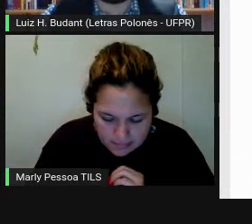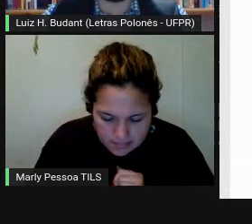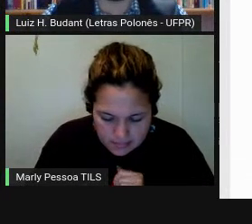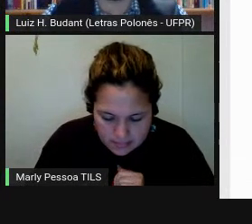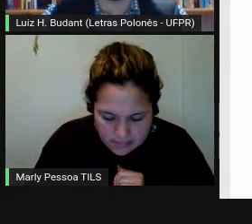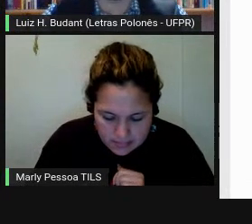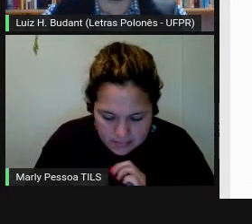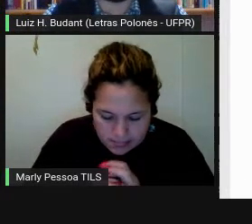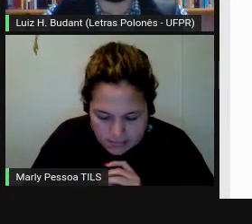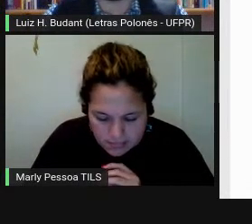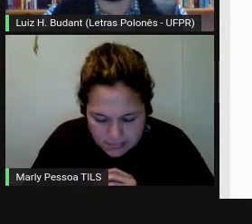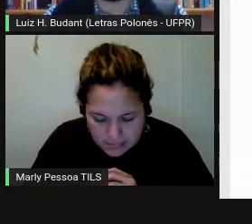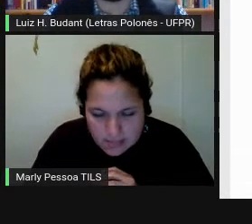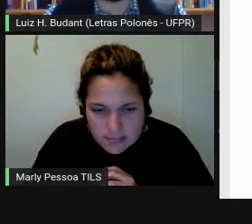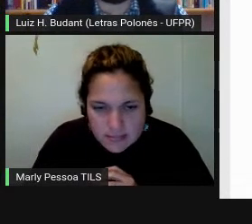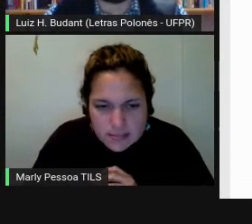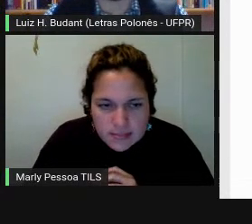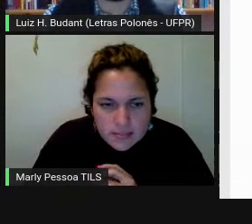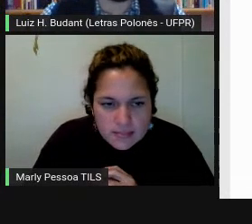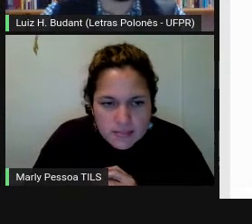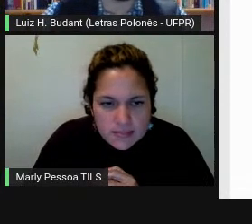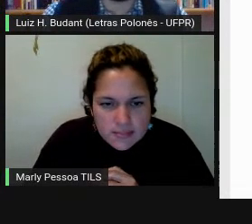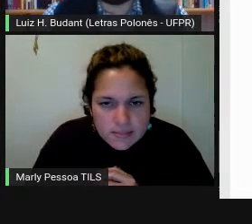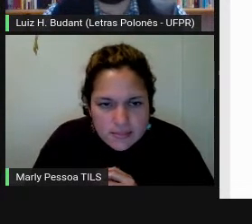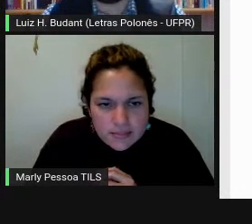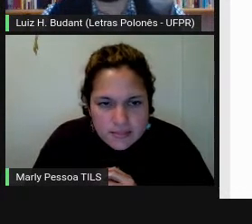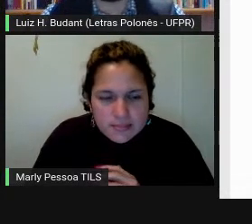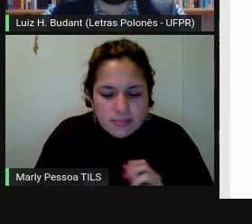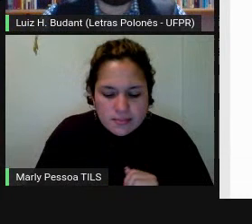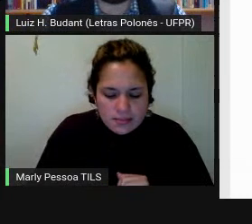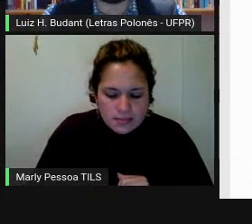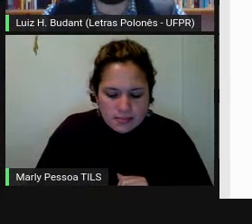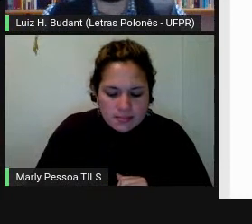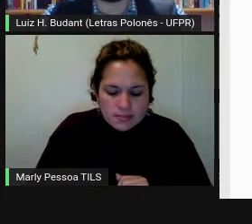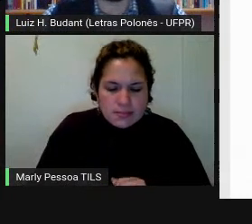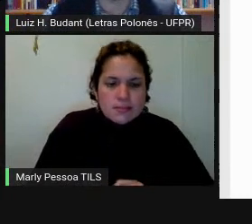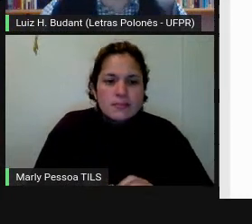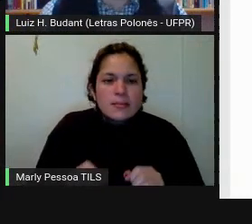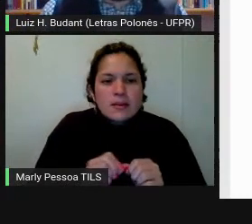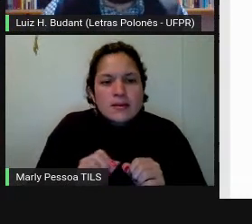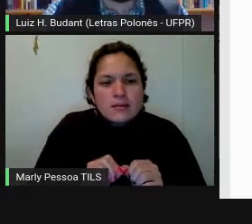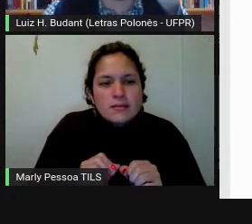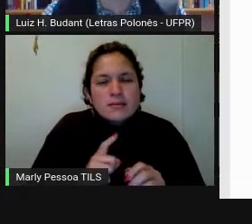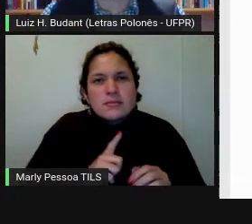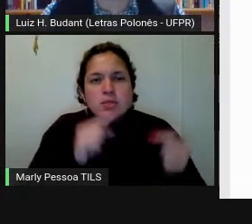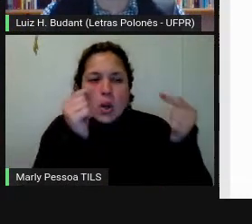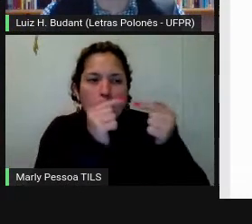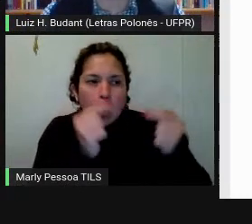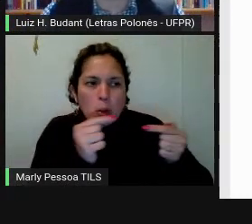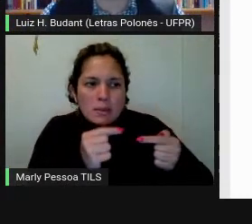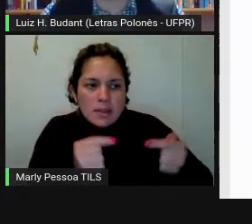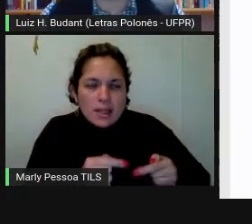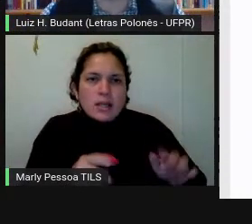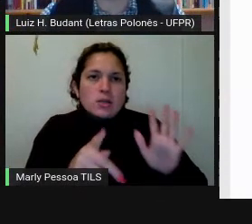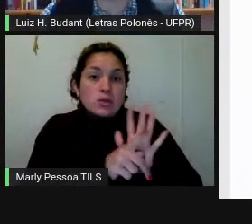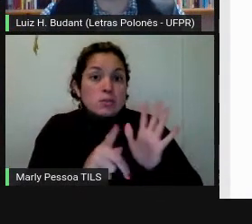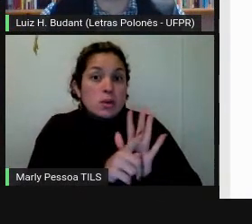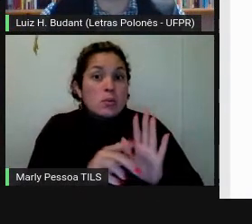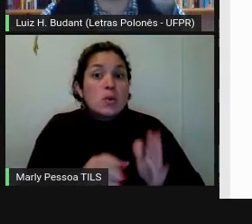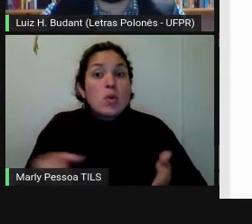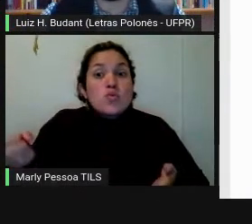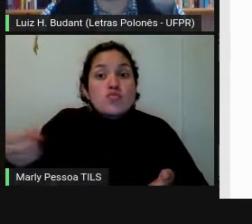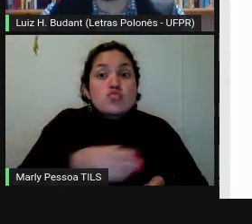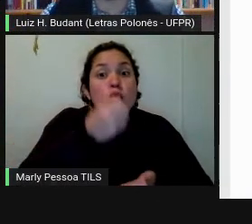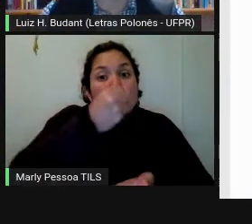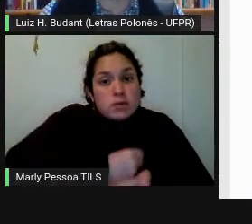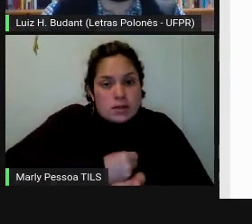com as personagens do Antigo Testamento, como Abraham, Adam, Benjamim, etc. Do Novo Testamento, da mesma maneira. Então, nós vamos